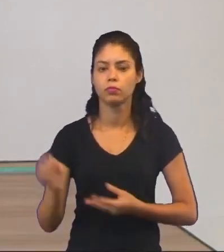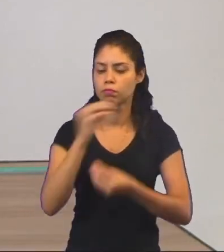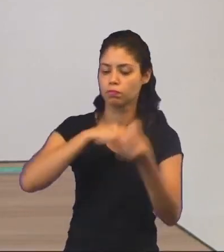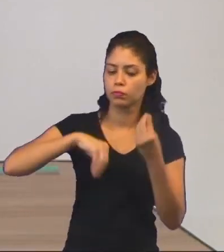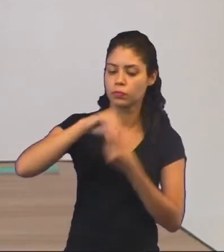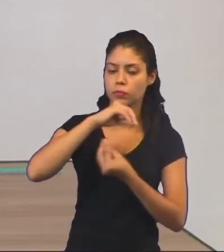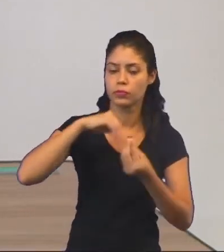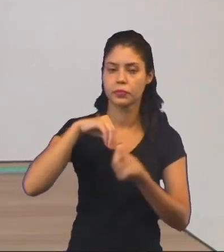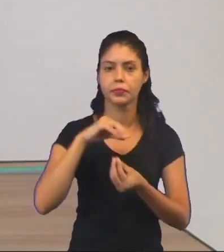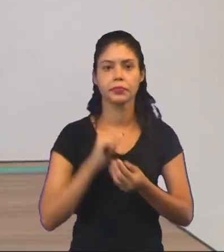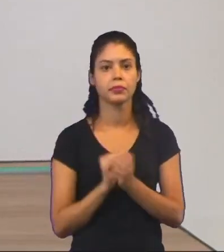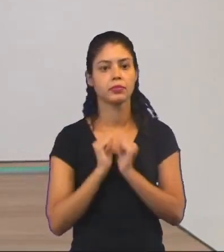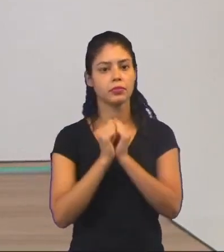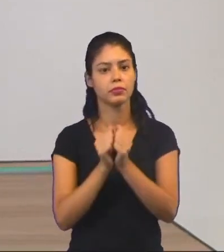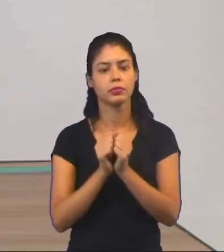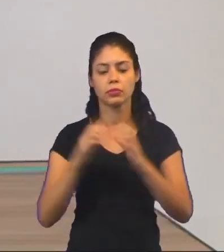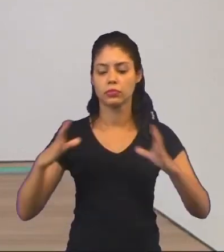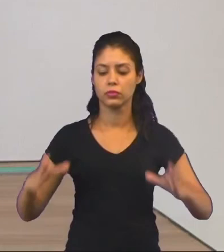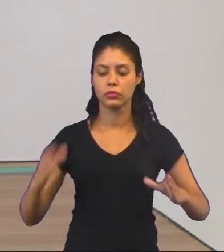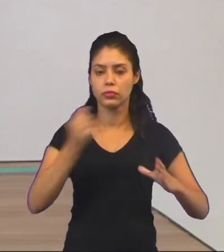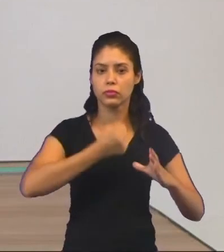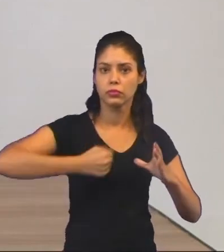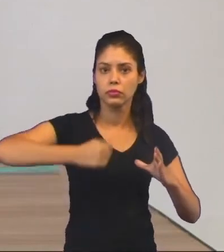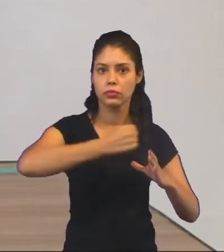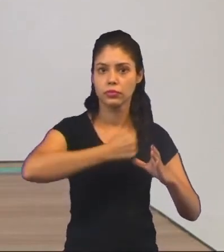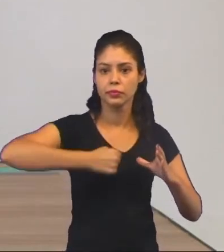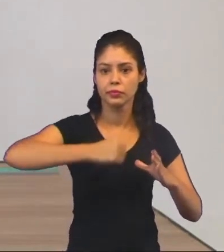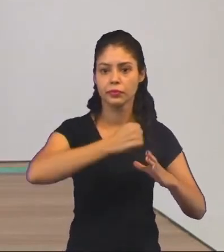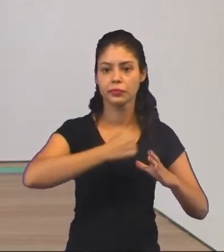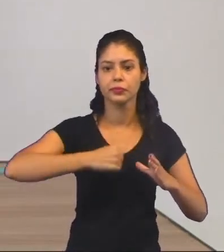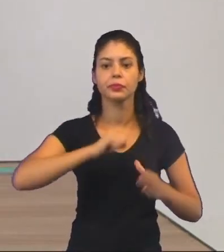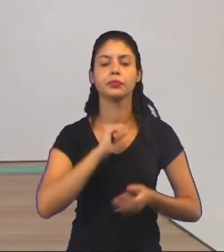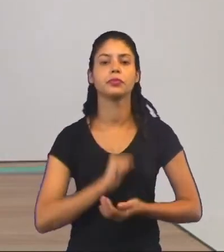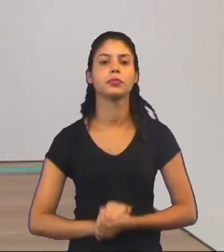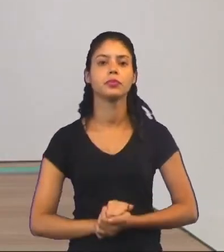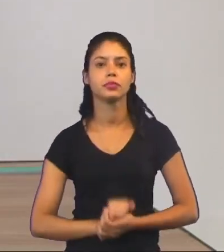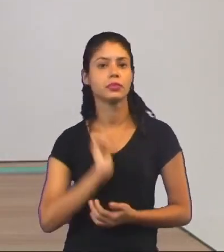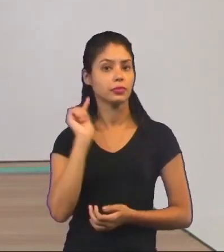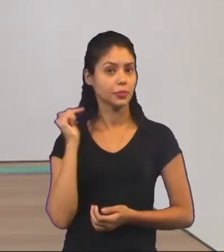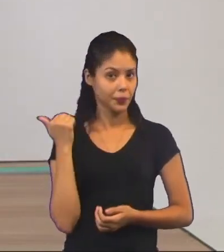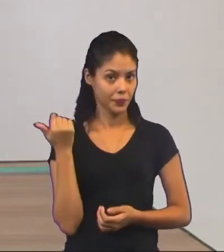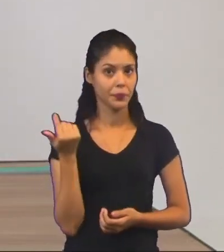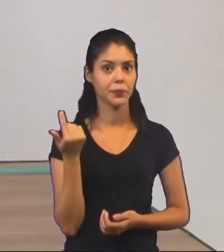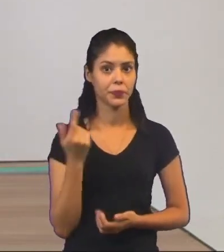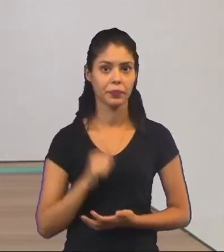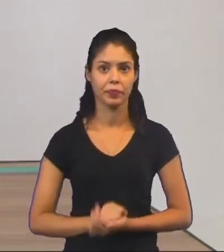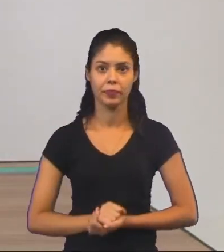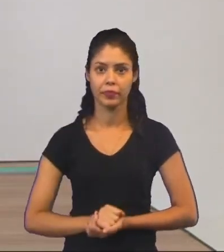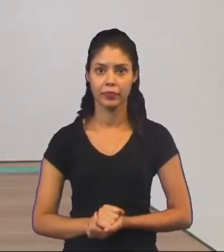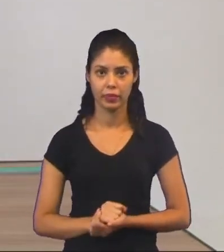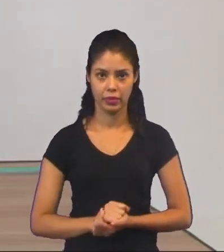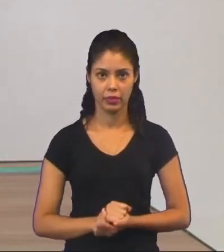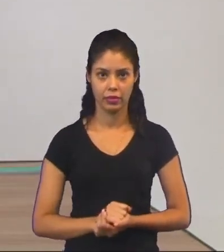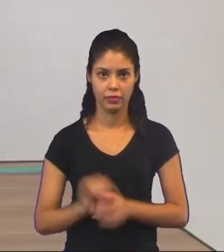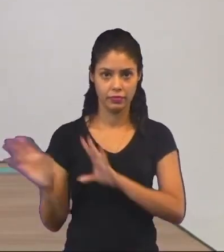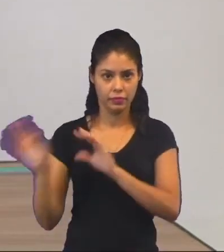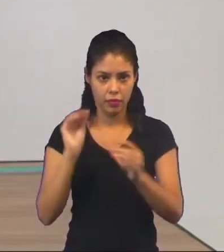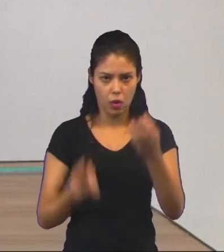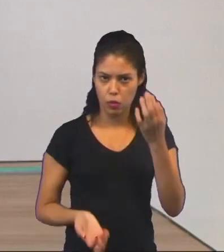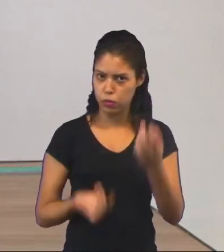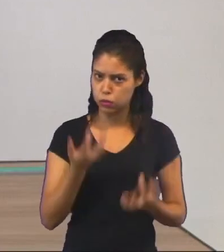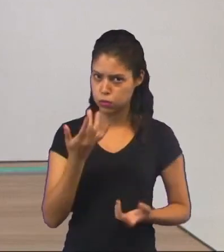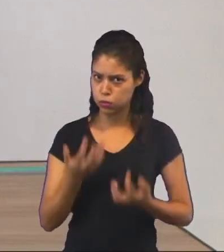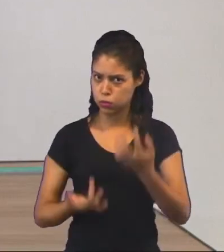Misturar todos os ingredientes numa panela de fundo grosso. Depois, levar ao